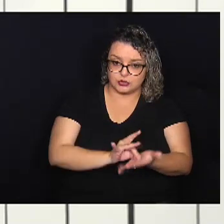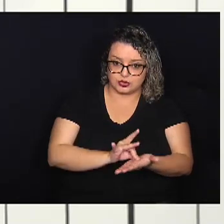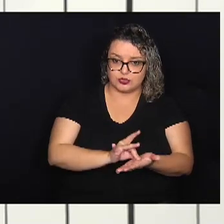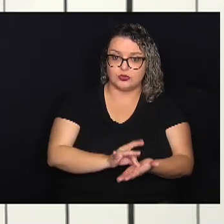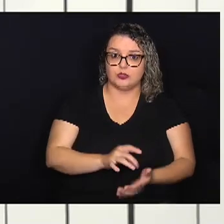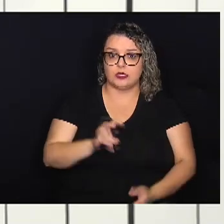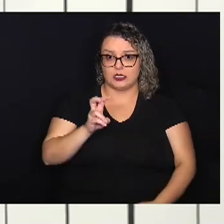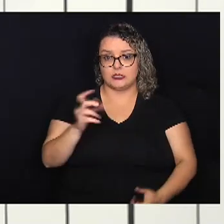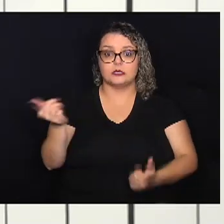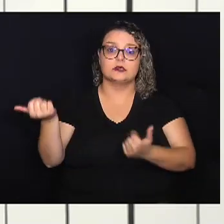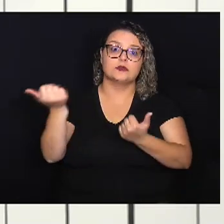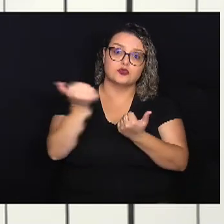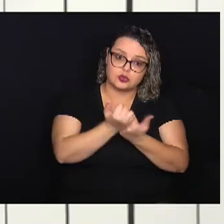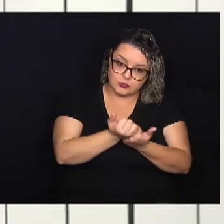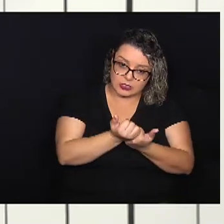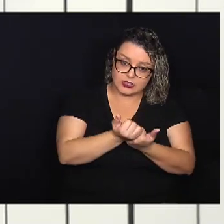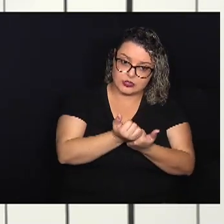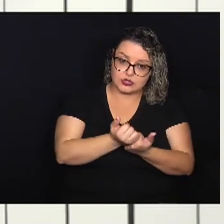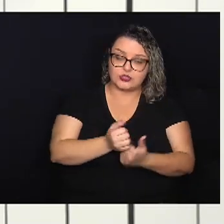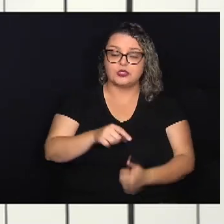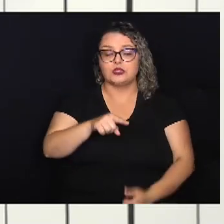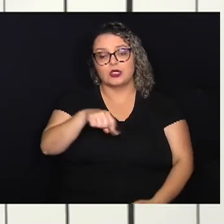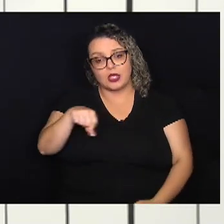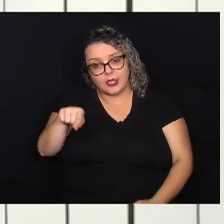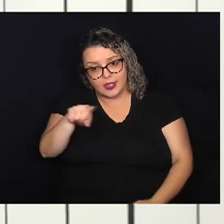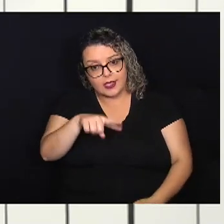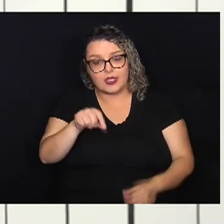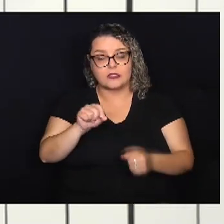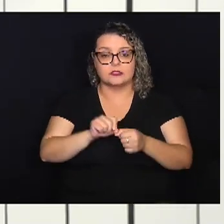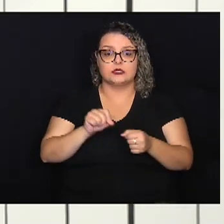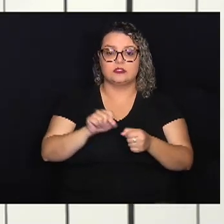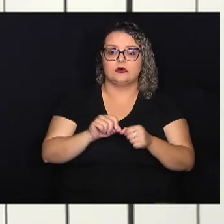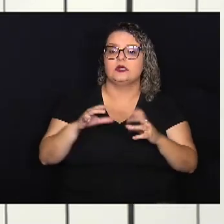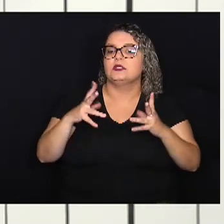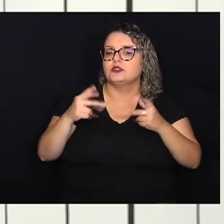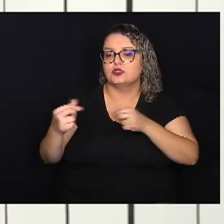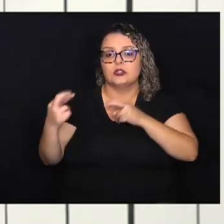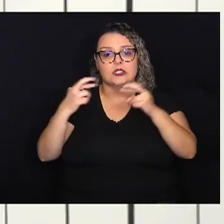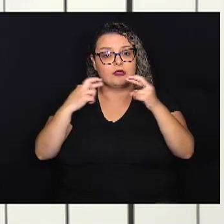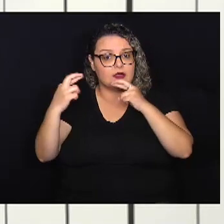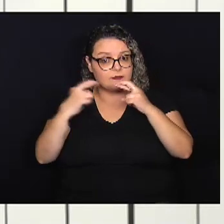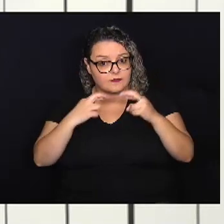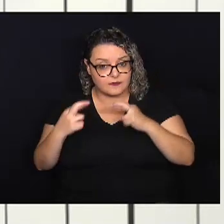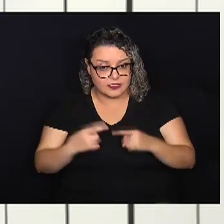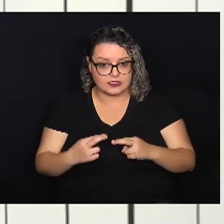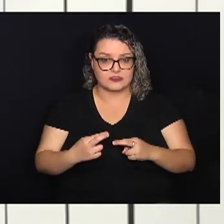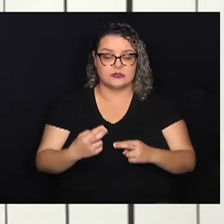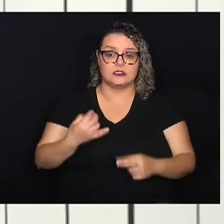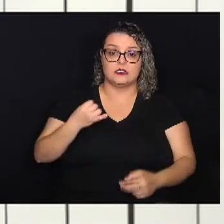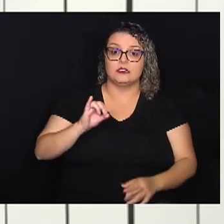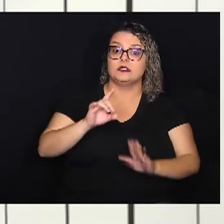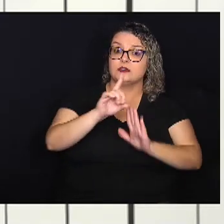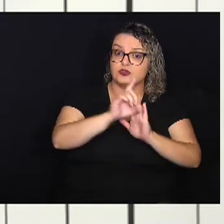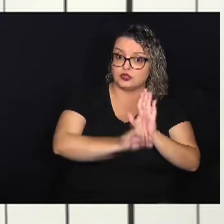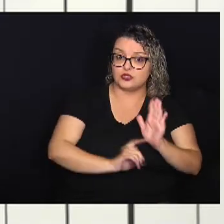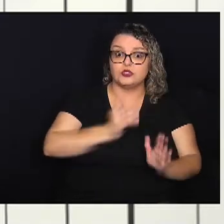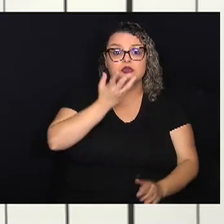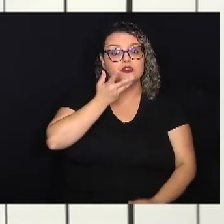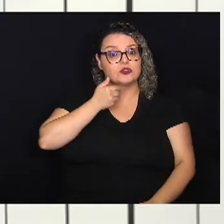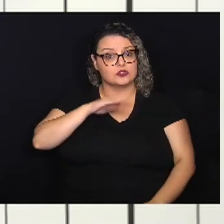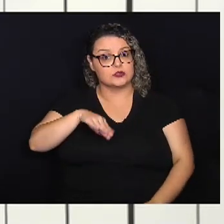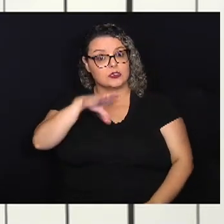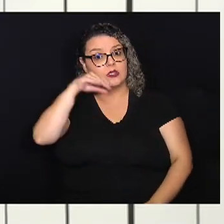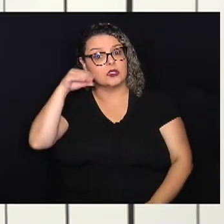5 suplentes. E é eles que fazem toda a fiscalização se esses direitos das crianças e